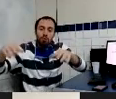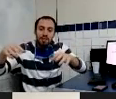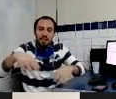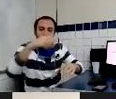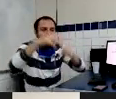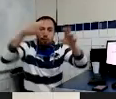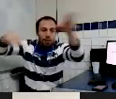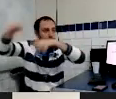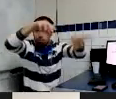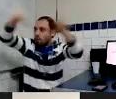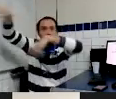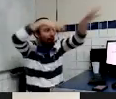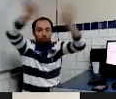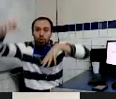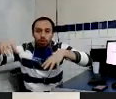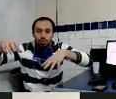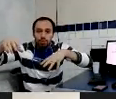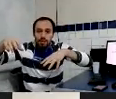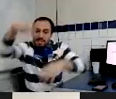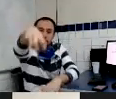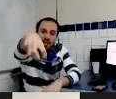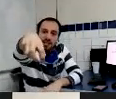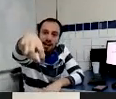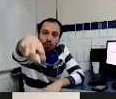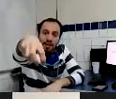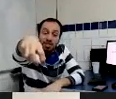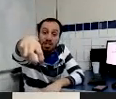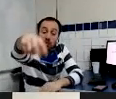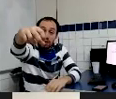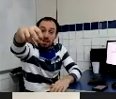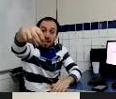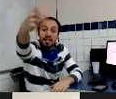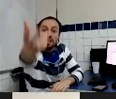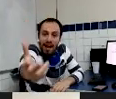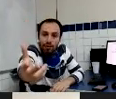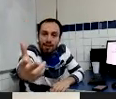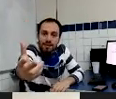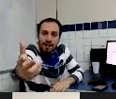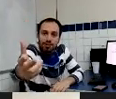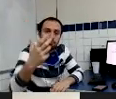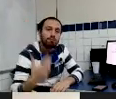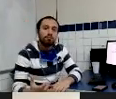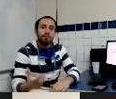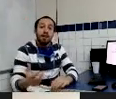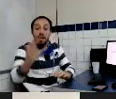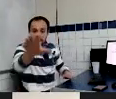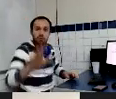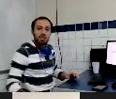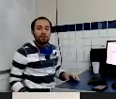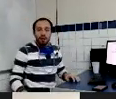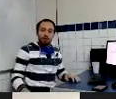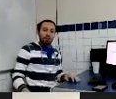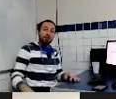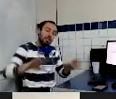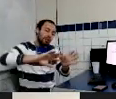nômades que ficavam indo de um lugar para o outro se fixaram em uma região e aí criaram a cidade? Esse é